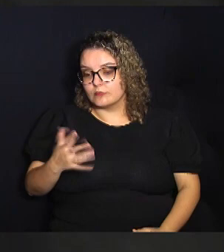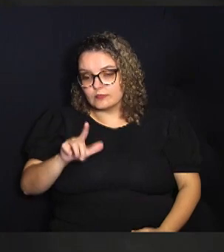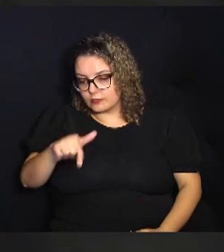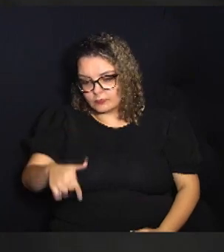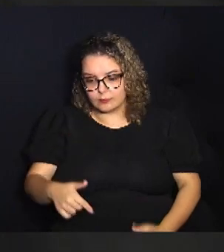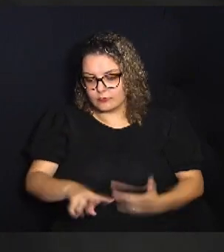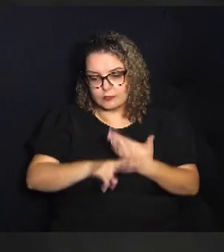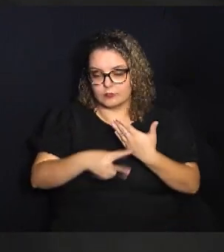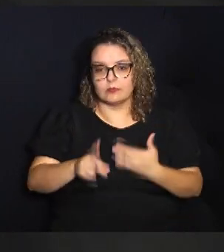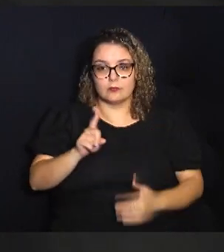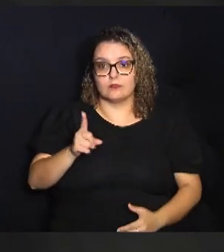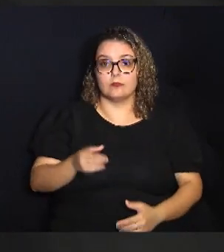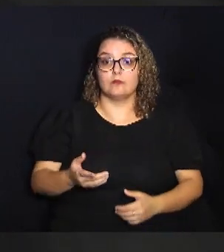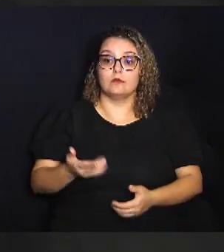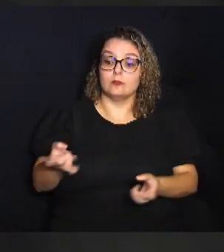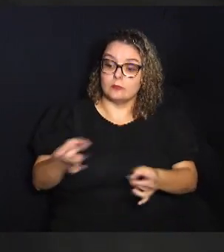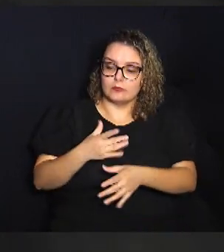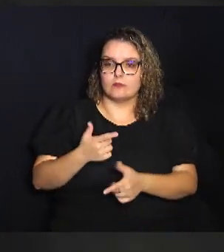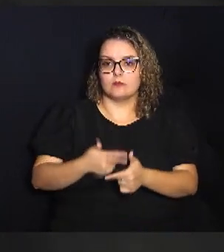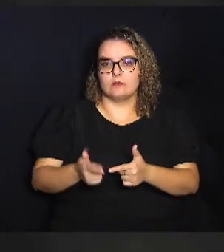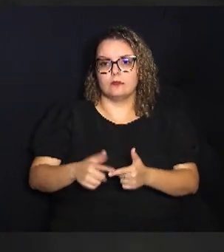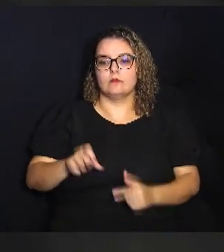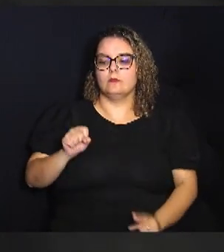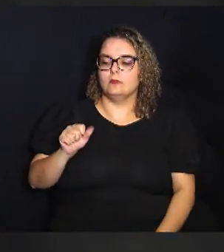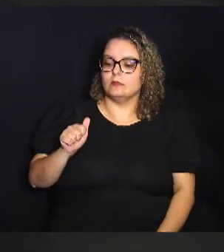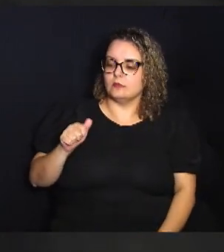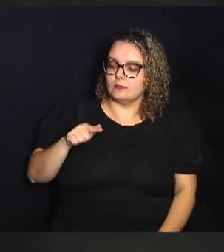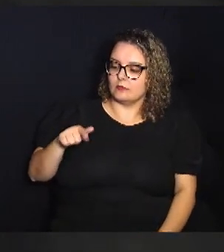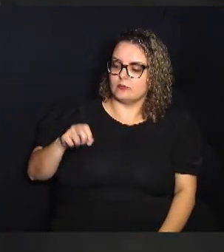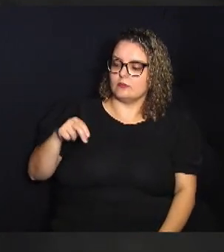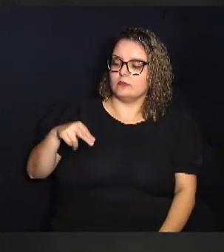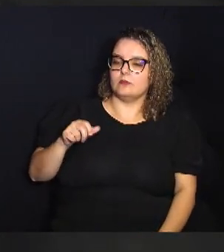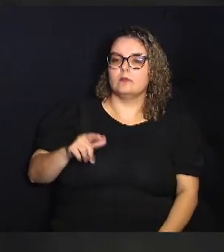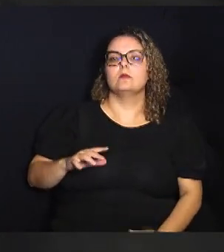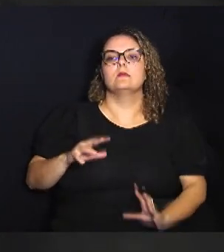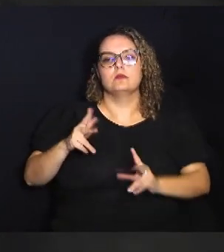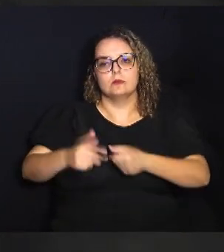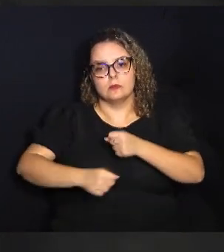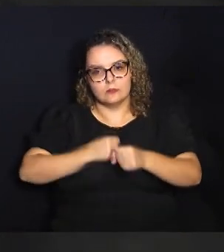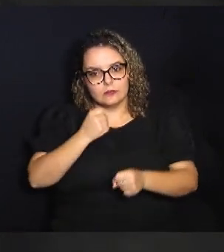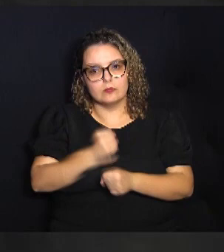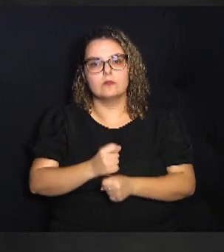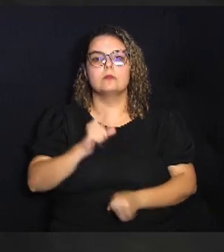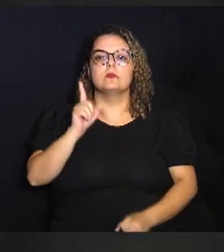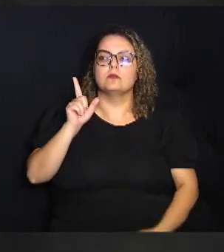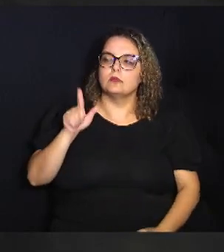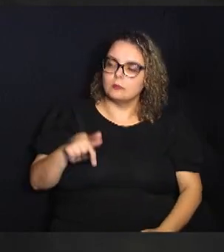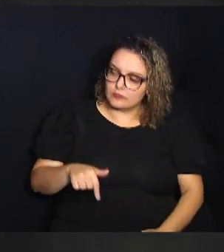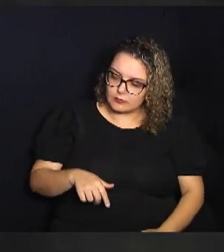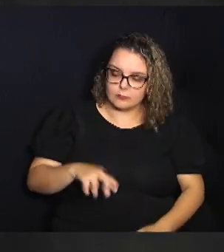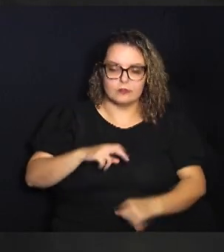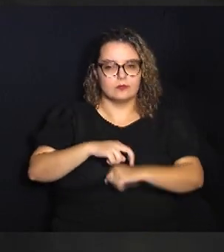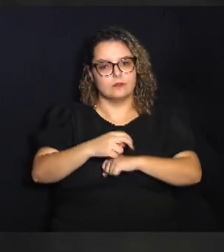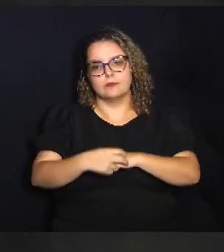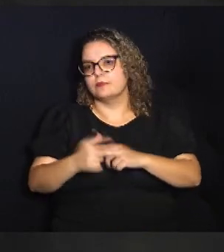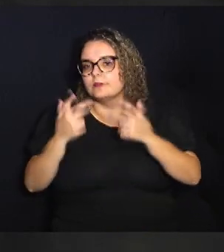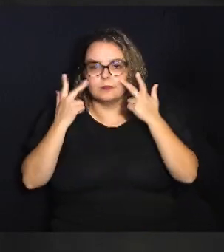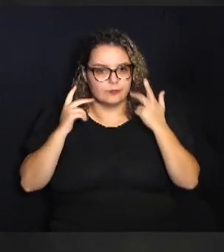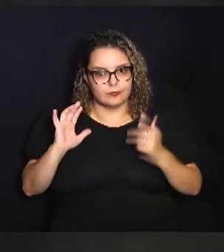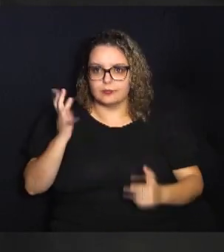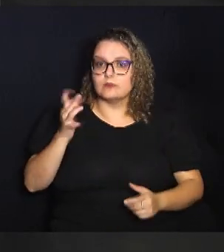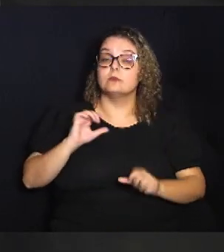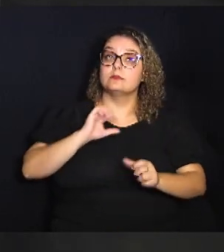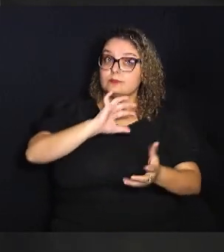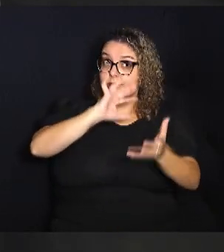A dengue, nós sabemos que é sazonal. Todo ano, aquela época, é passivo de casos de dengue. E com essa